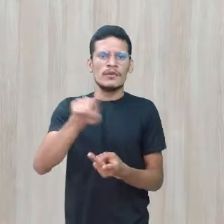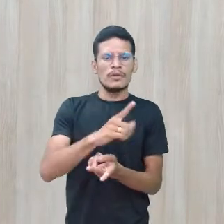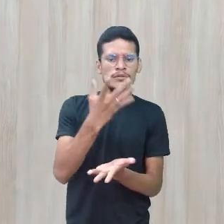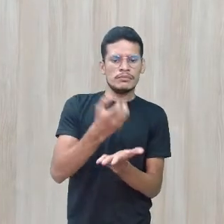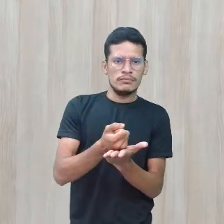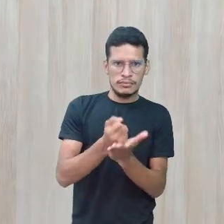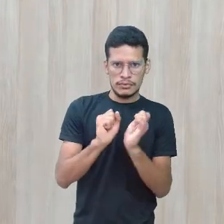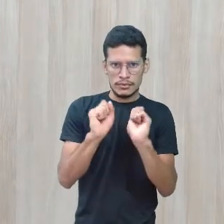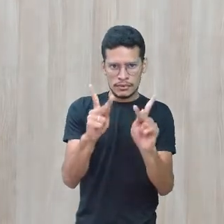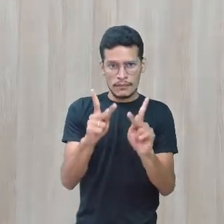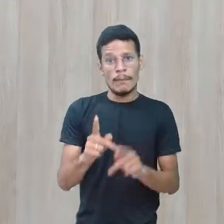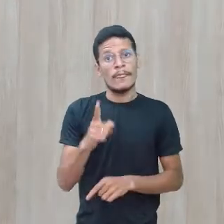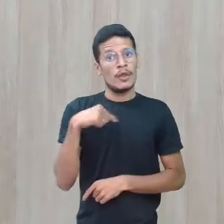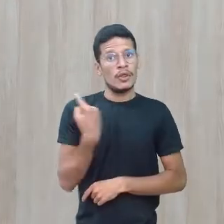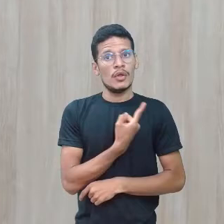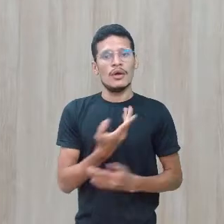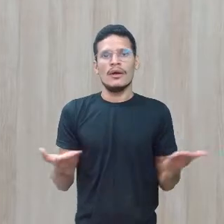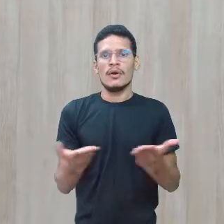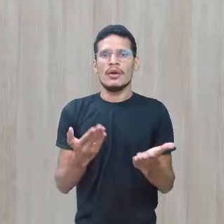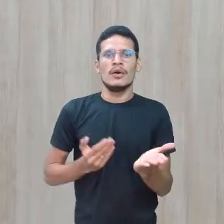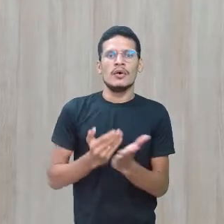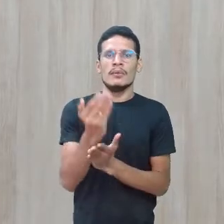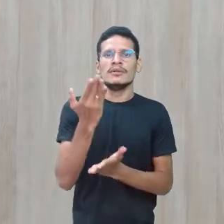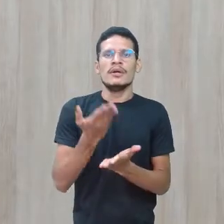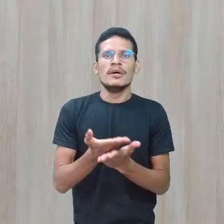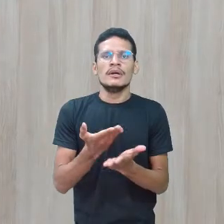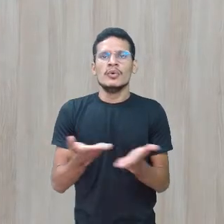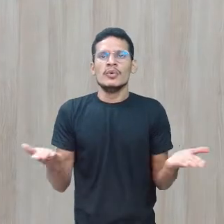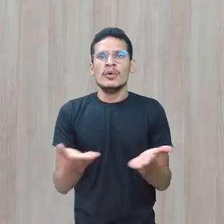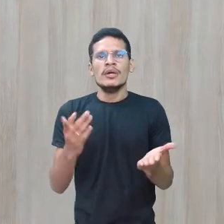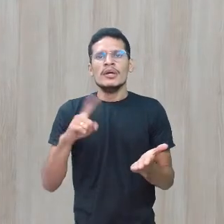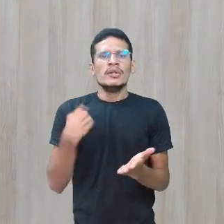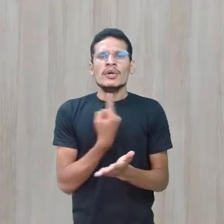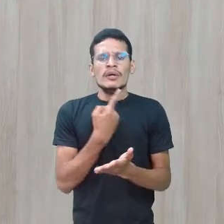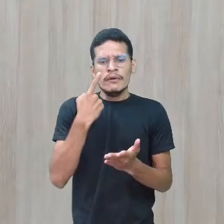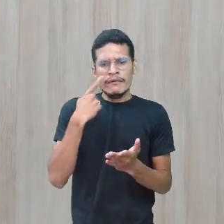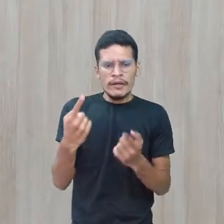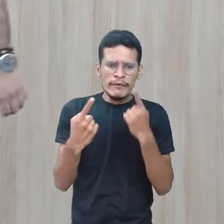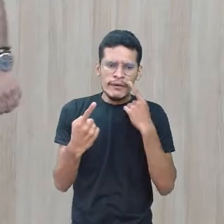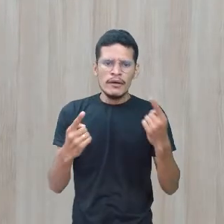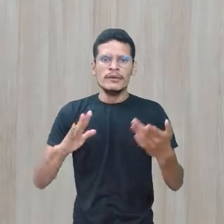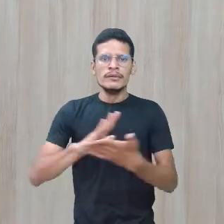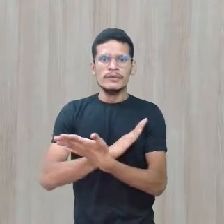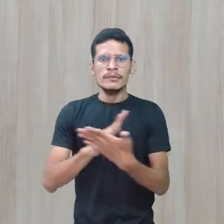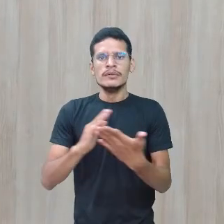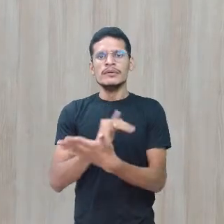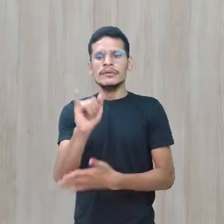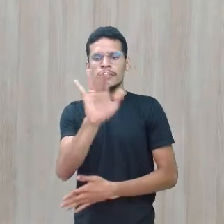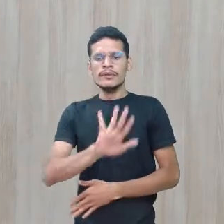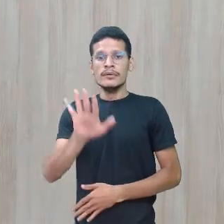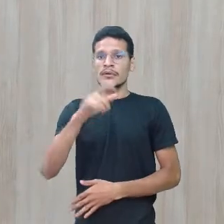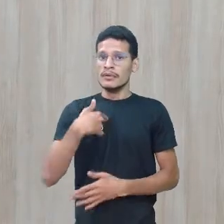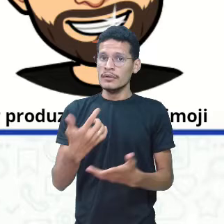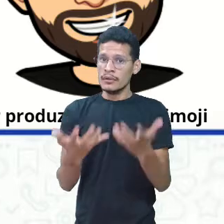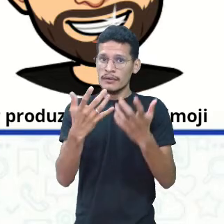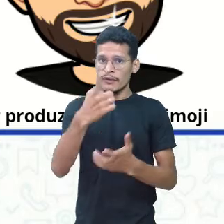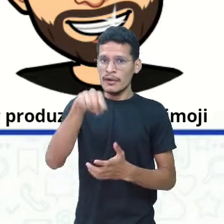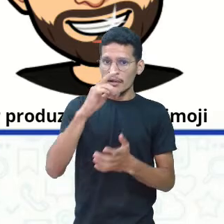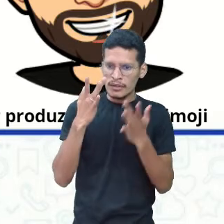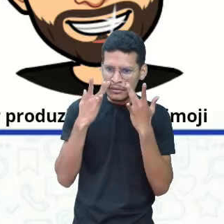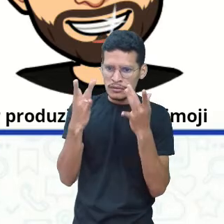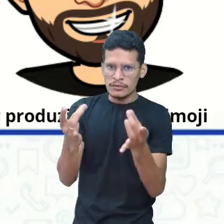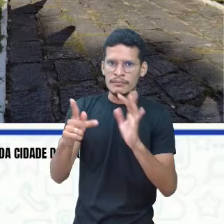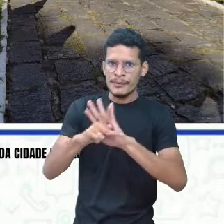vamos lá. Nós vamos começar aqui nossa aula observando algumas imagens, certo? Então, eu quero que vocês prestem atenção